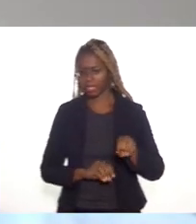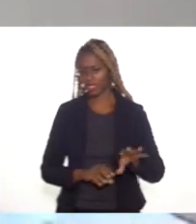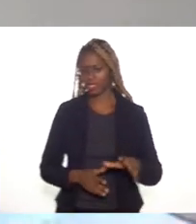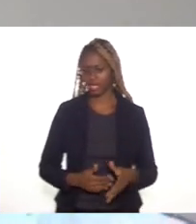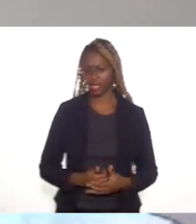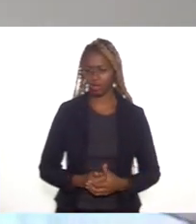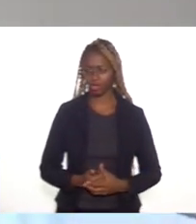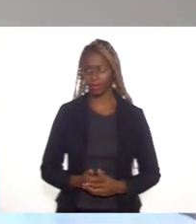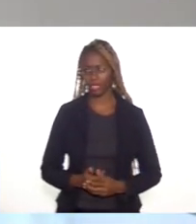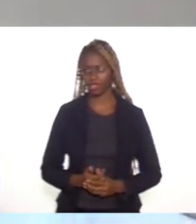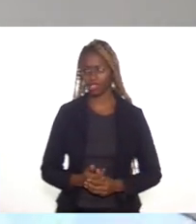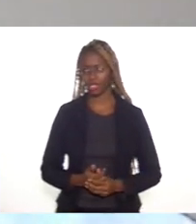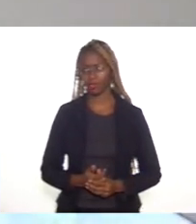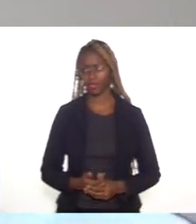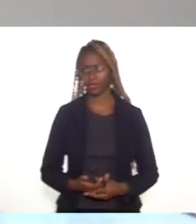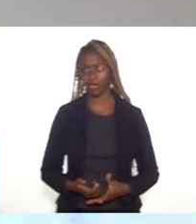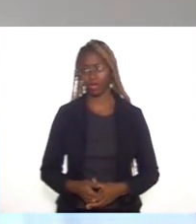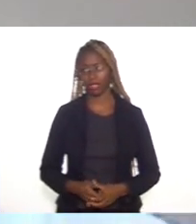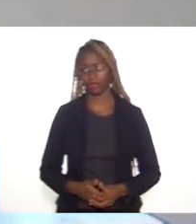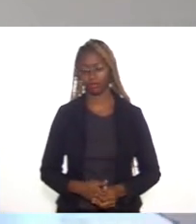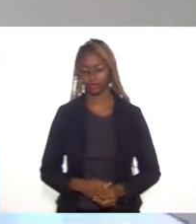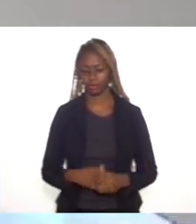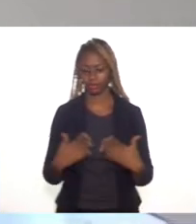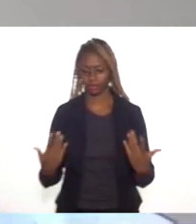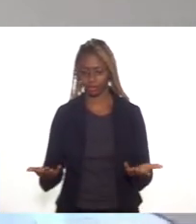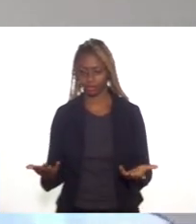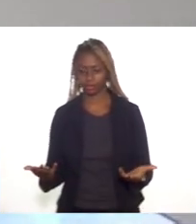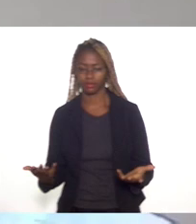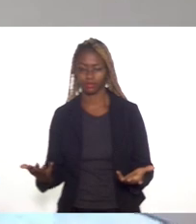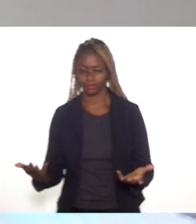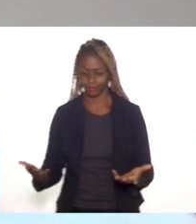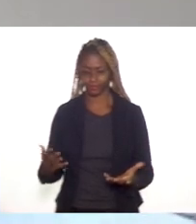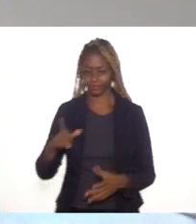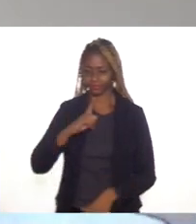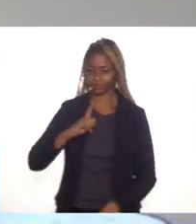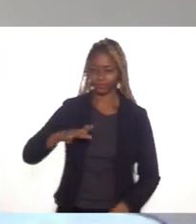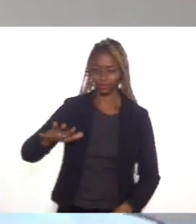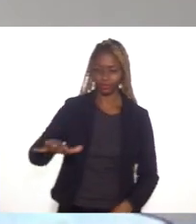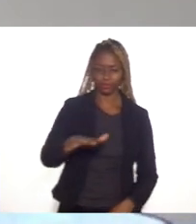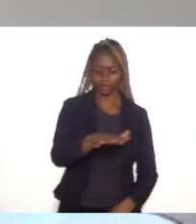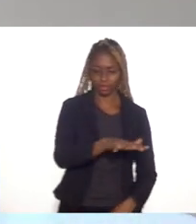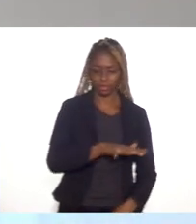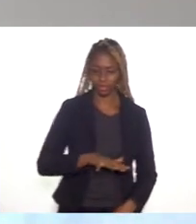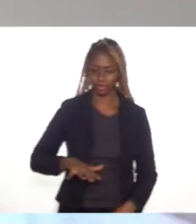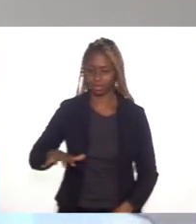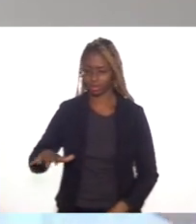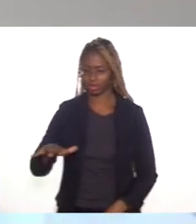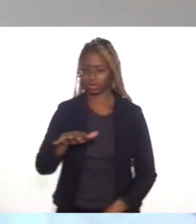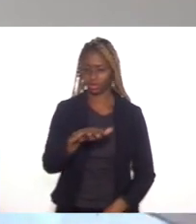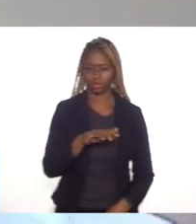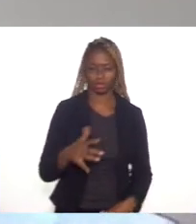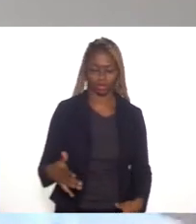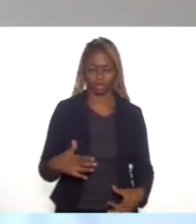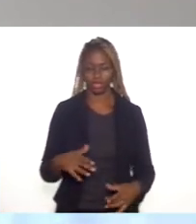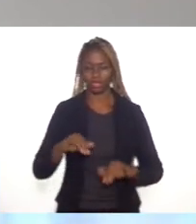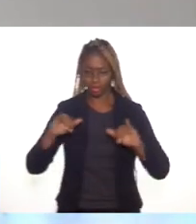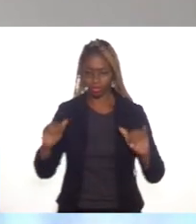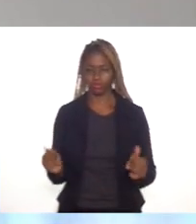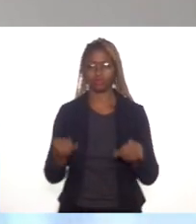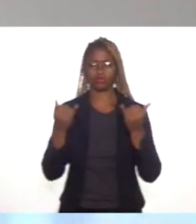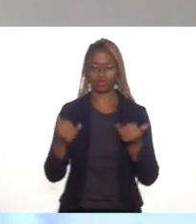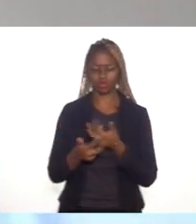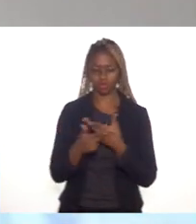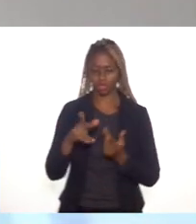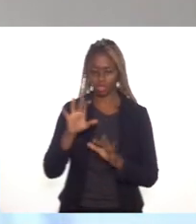culturais, assistenciais, de ciência e tecnologia, que existem nesses territórios, que eu acho que tem começado aí, tirar proveito do que já existe, e hoje